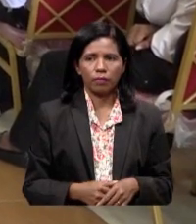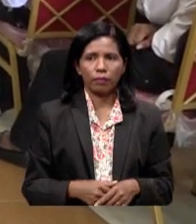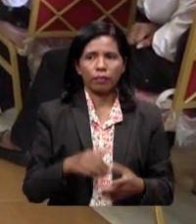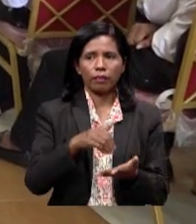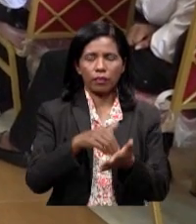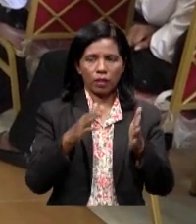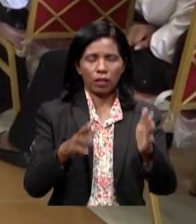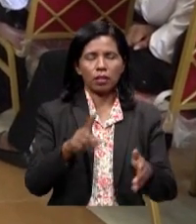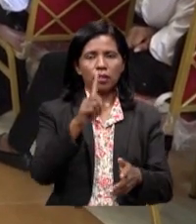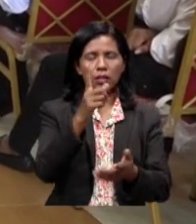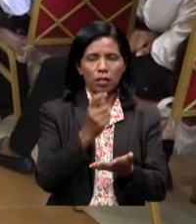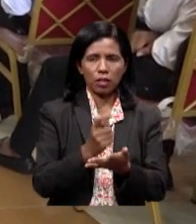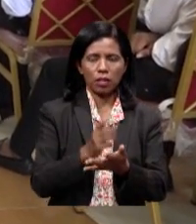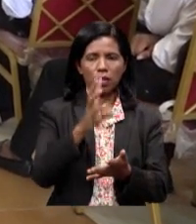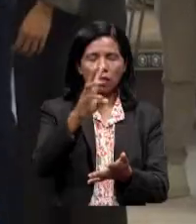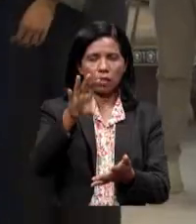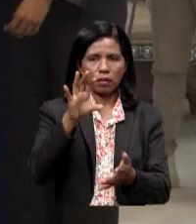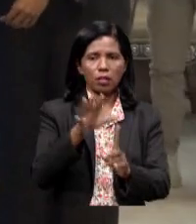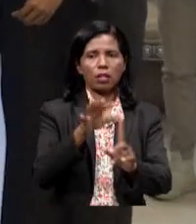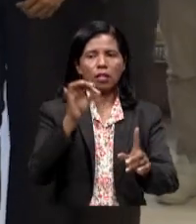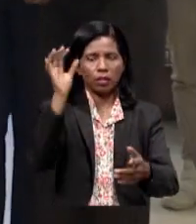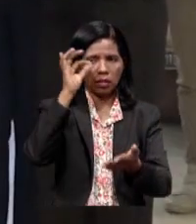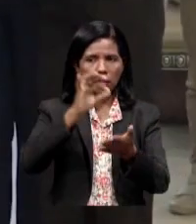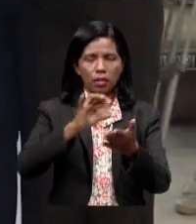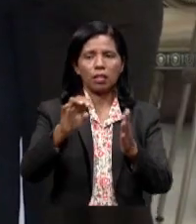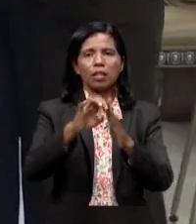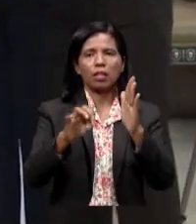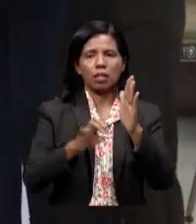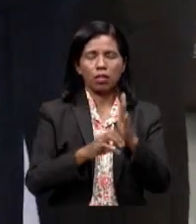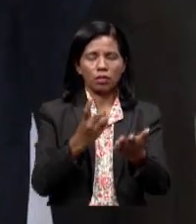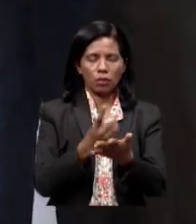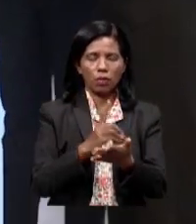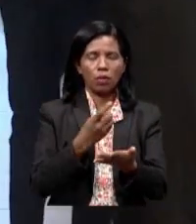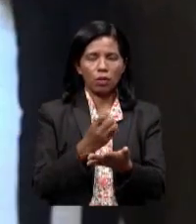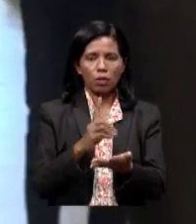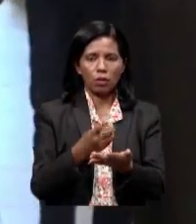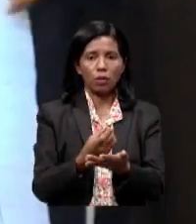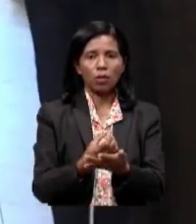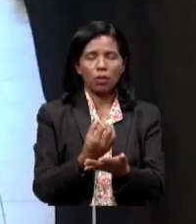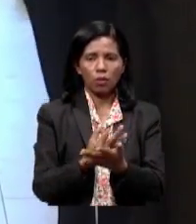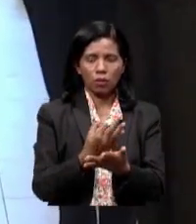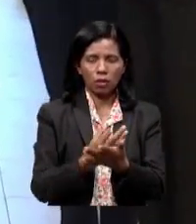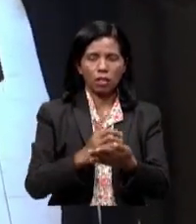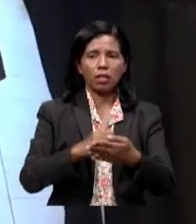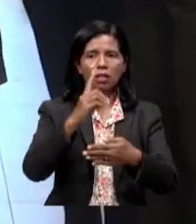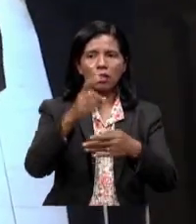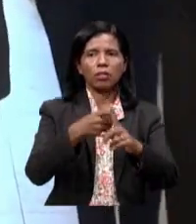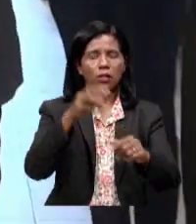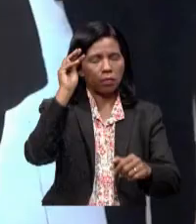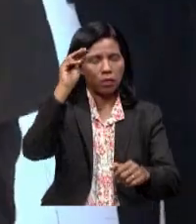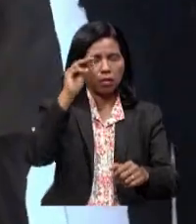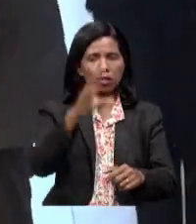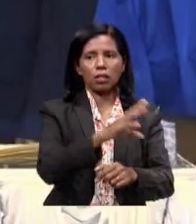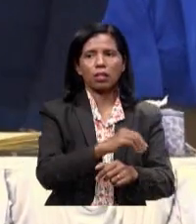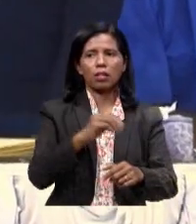Estudante reunida atus neng resin selecionado husi secretariado Fundo de Desenvolvimento Capital Humano nebe tutela husi Ministério de Ensino